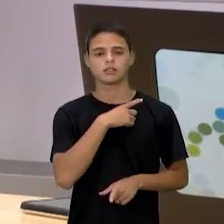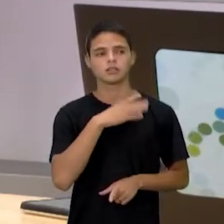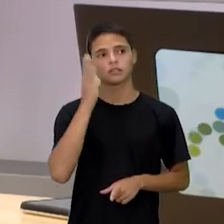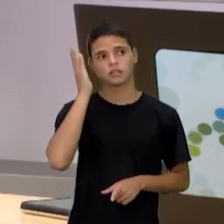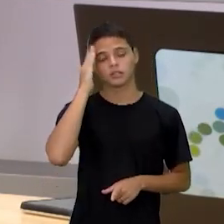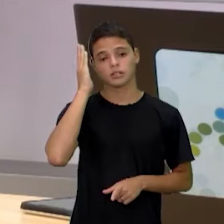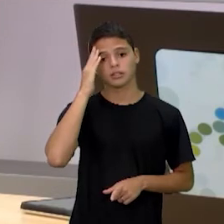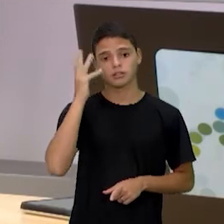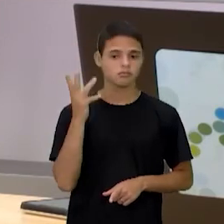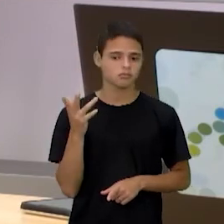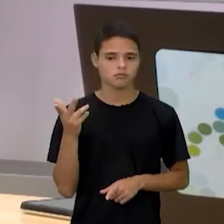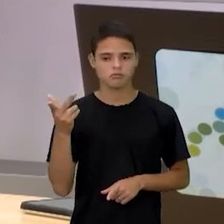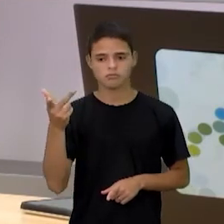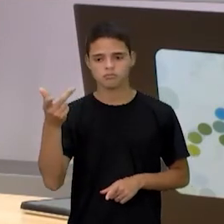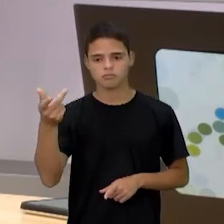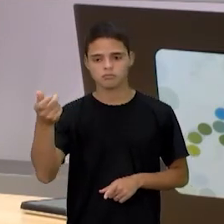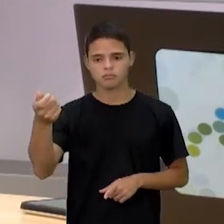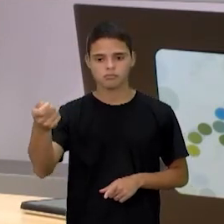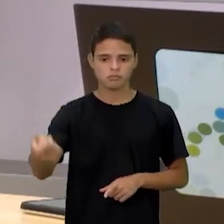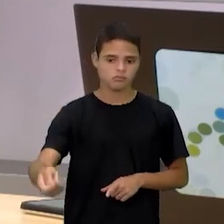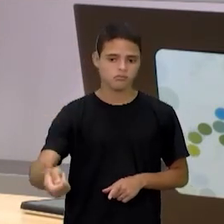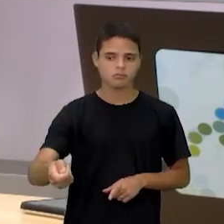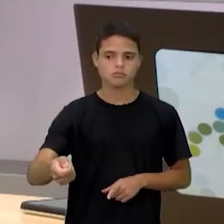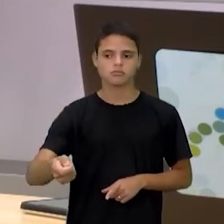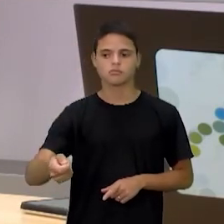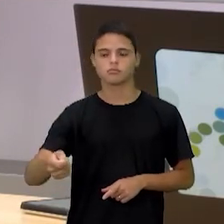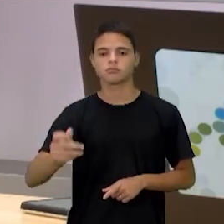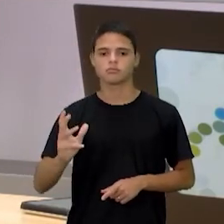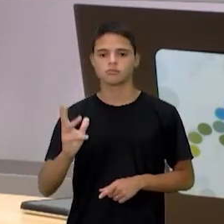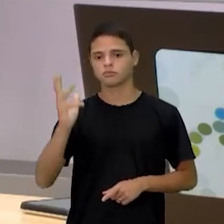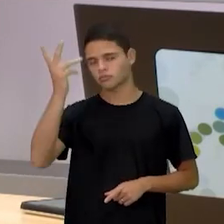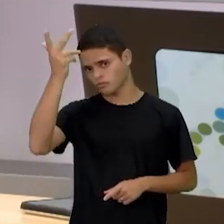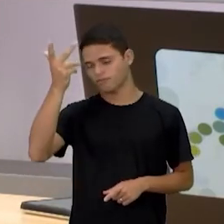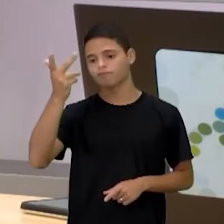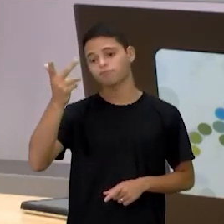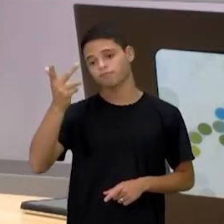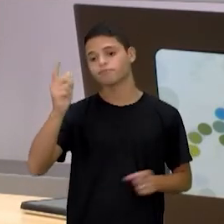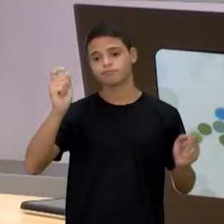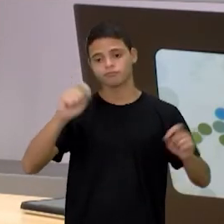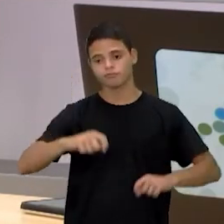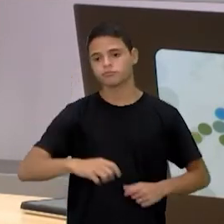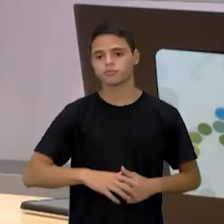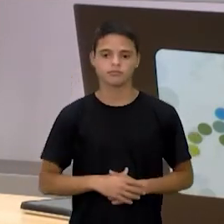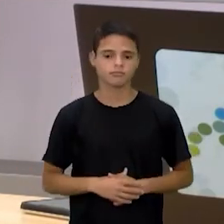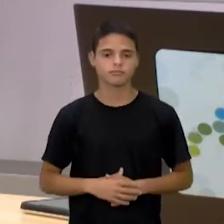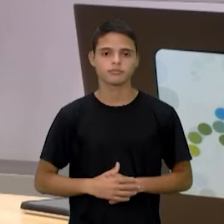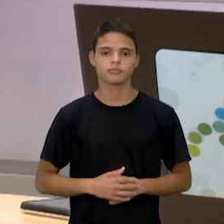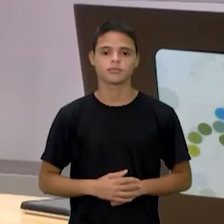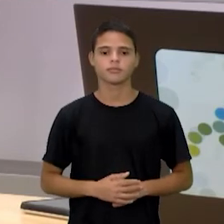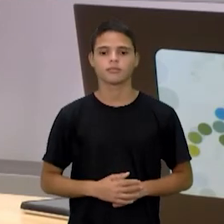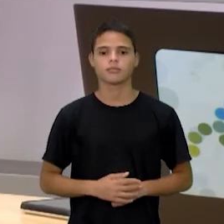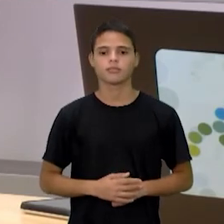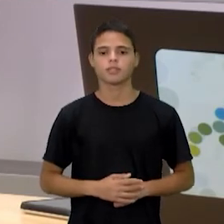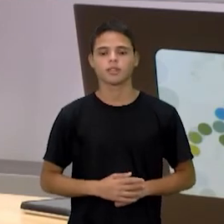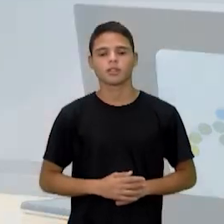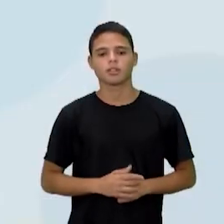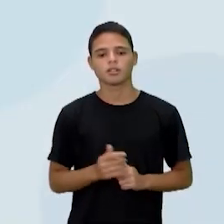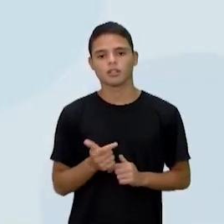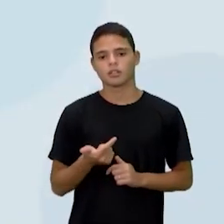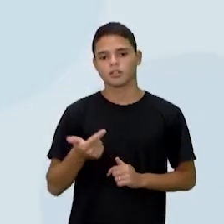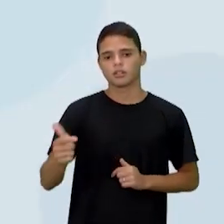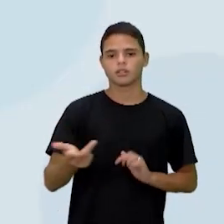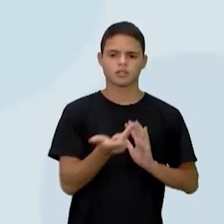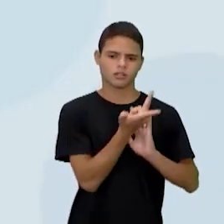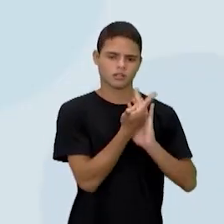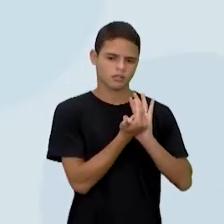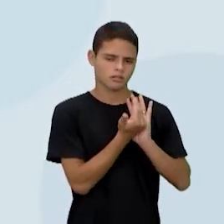saber manipular isso de uma forma que vai gerar convencimento, né? Aí eu ponho na tela aqui mais uma imagem para vocês. Você sabe o